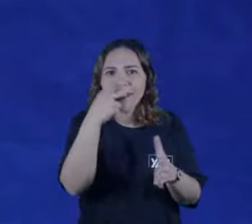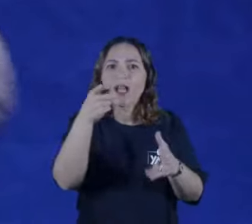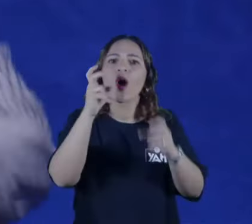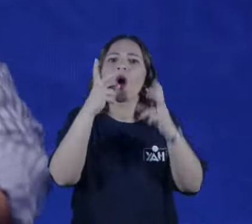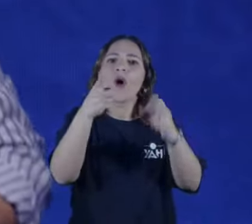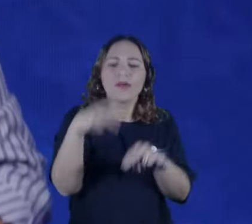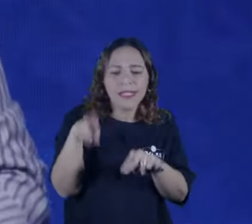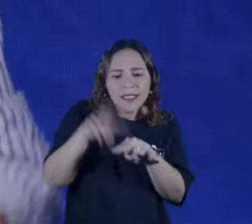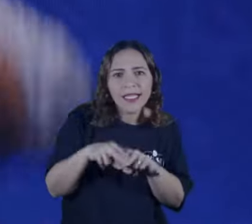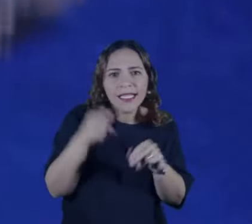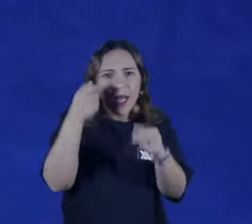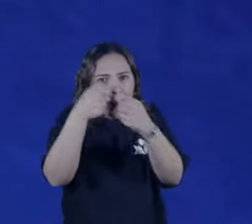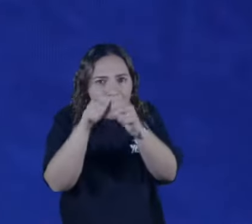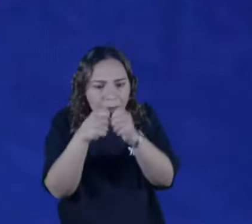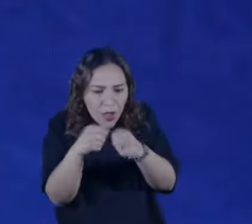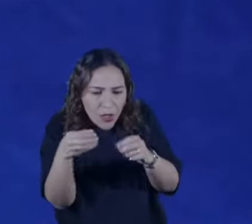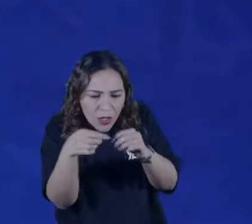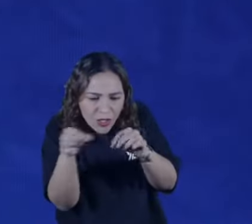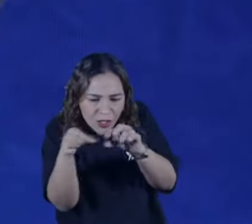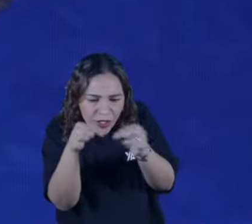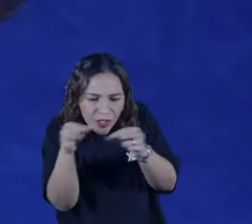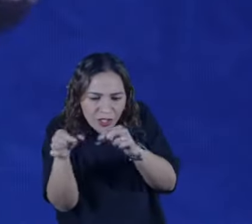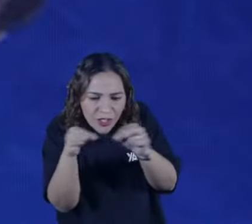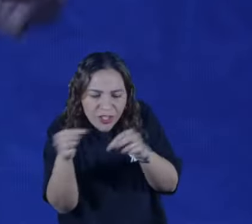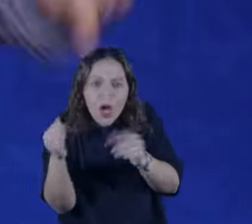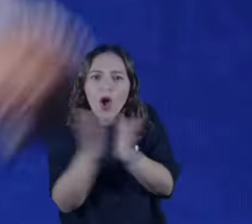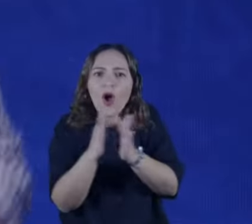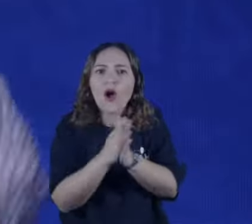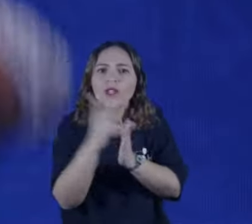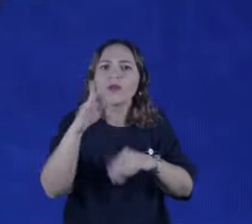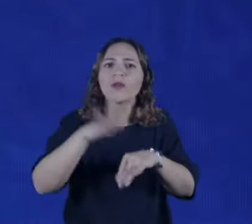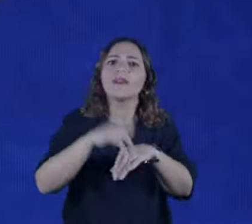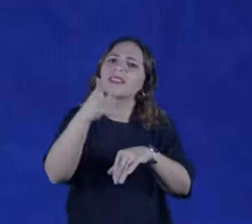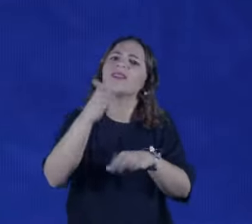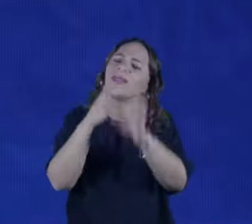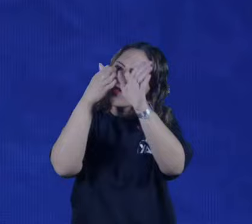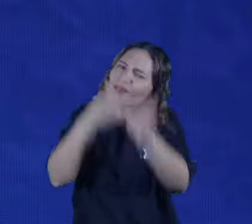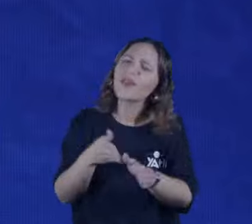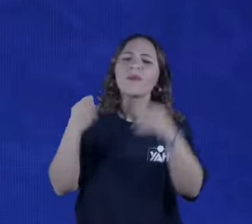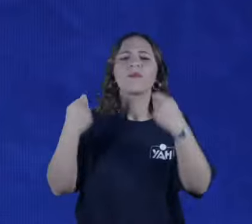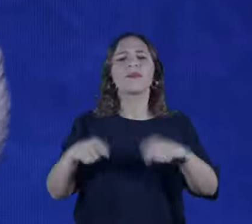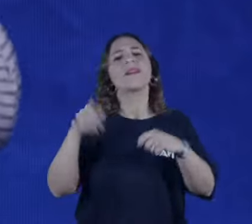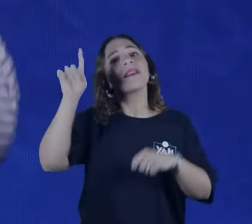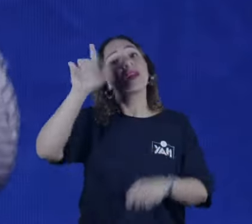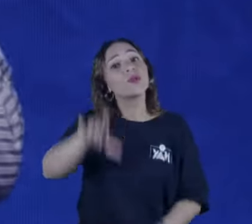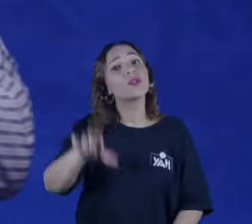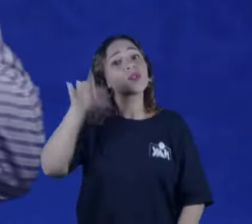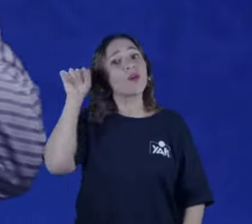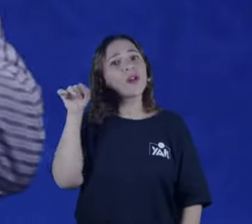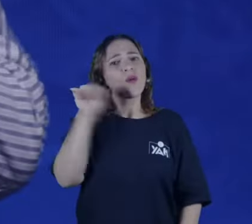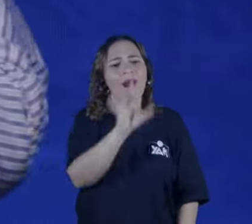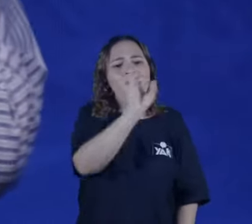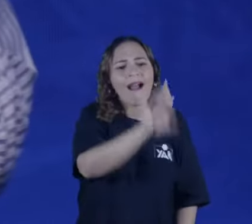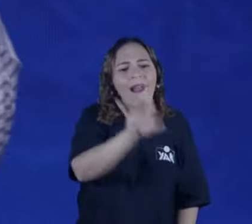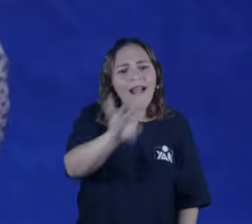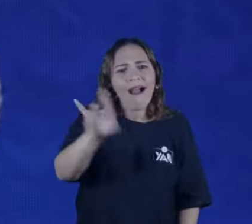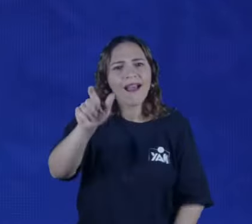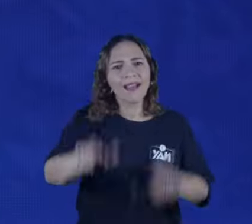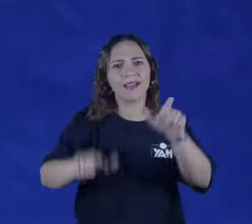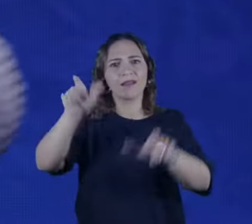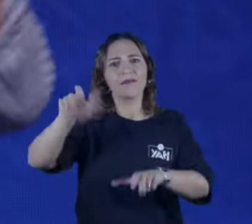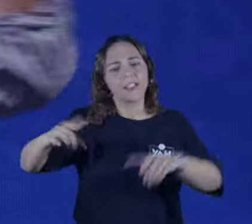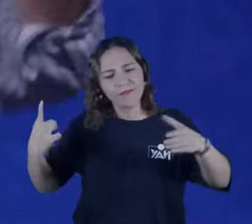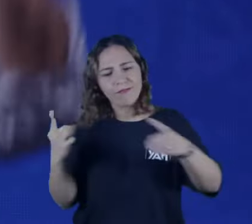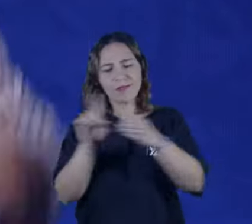é ele que ora pela sua enfermidade. Então seja leal à sua igreja, porque Deus escolheu cada um de nós para